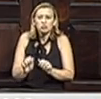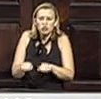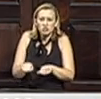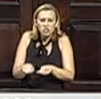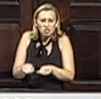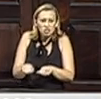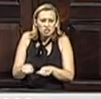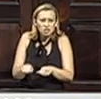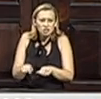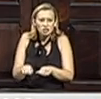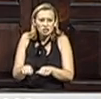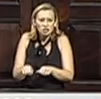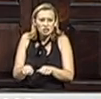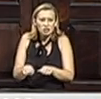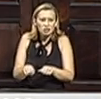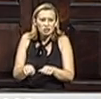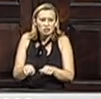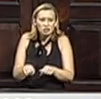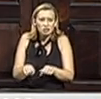forma, causar